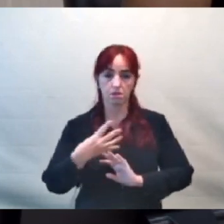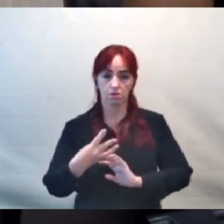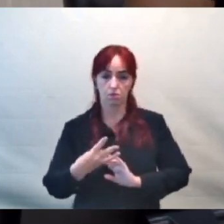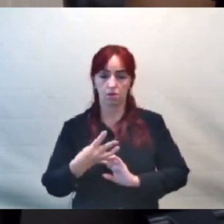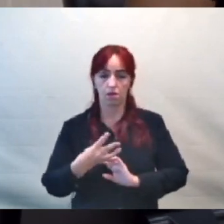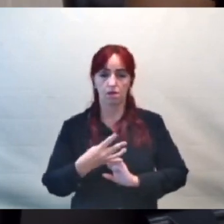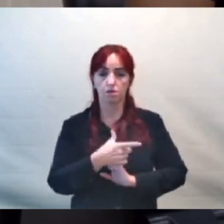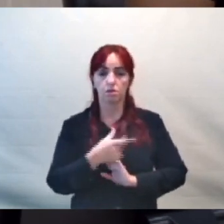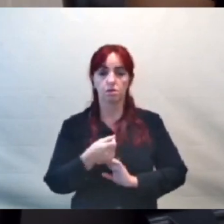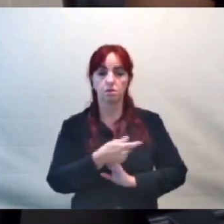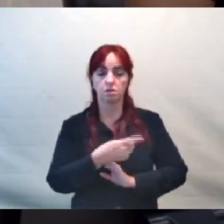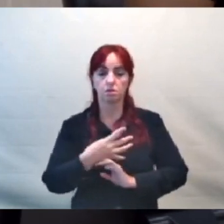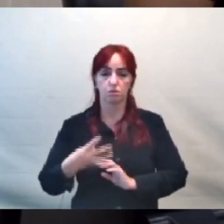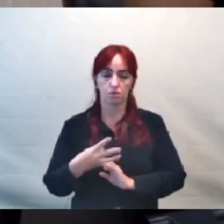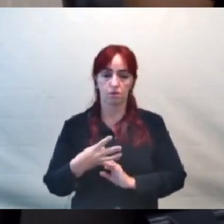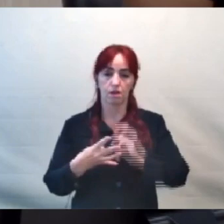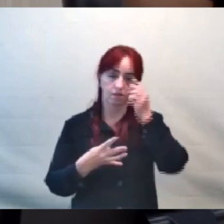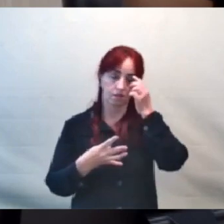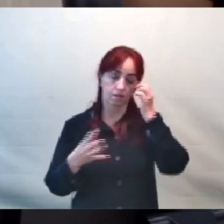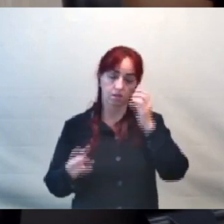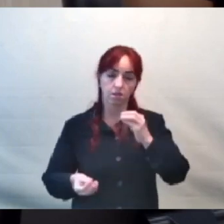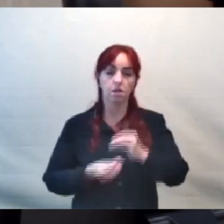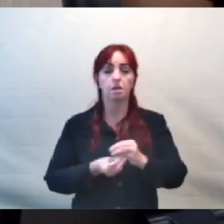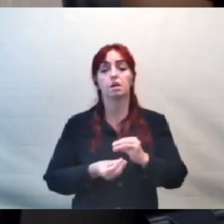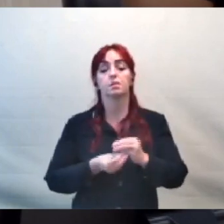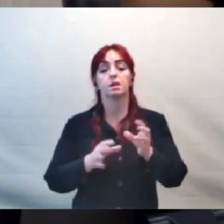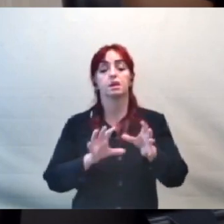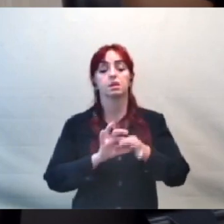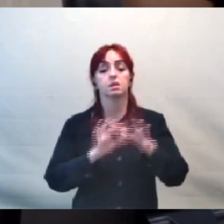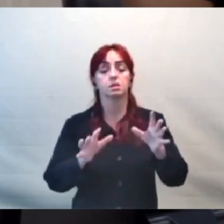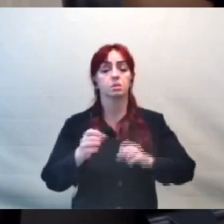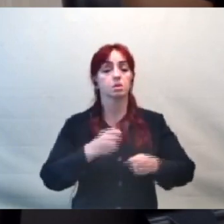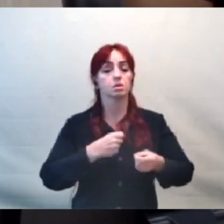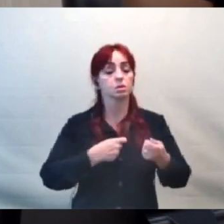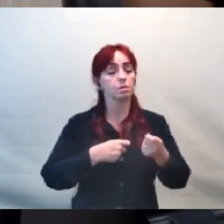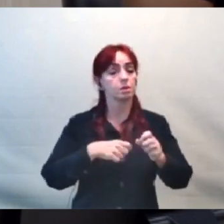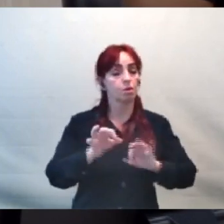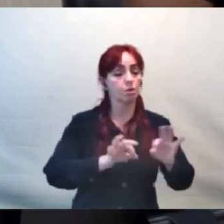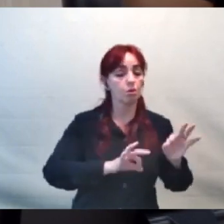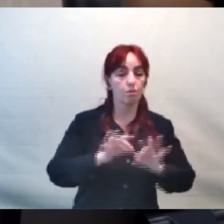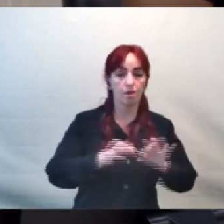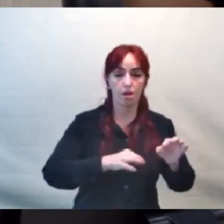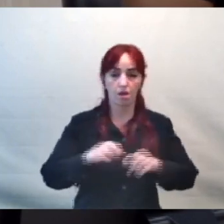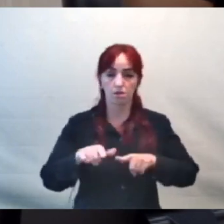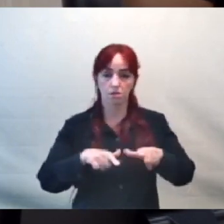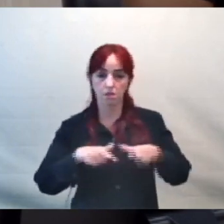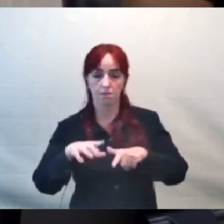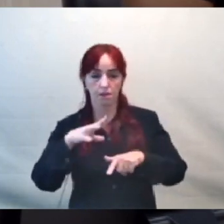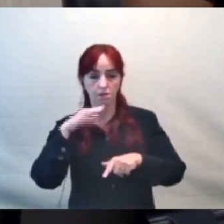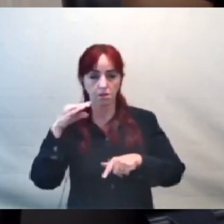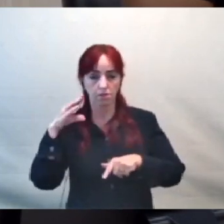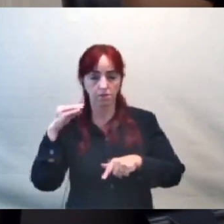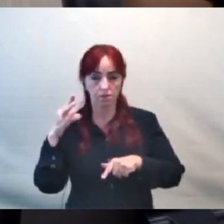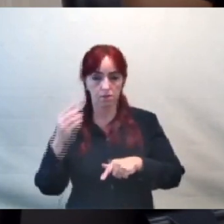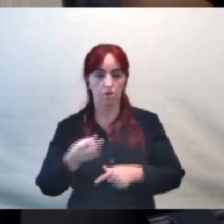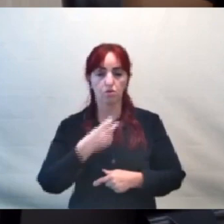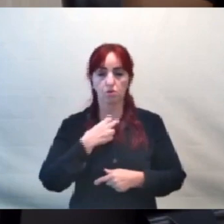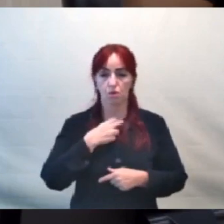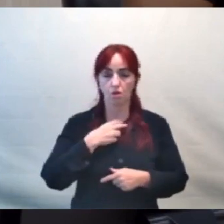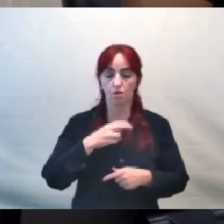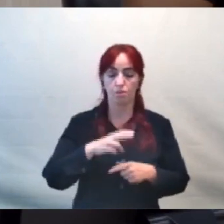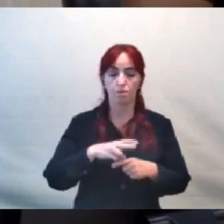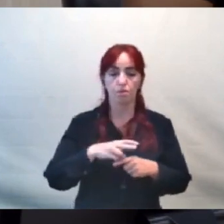834/2024, primeiro turno. Ementa, dispõe sobre o plano de carreira dos servidores ocupantes dos cargos públicos, efetivos de